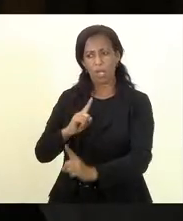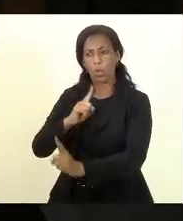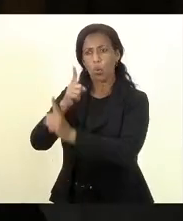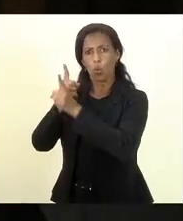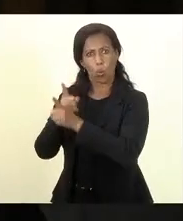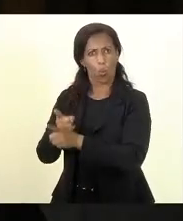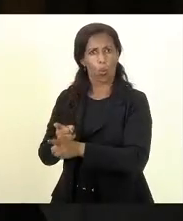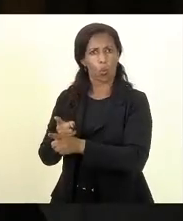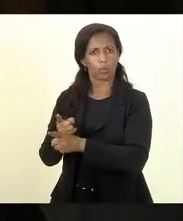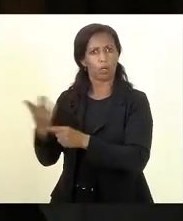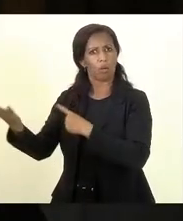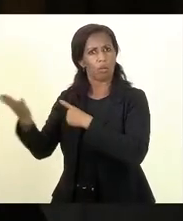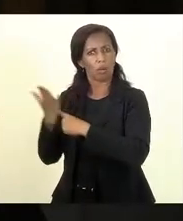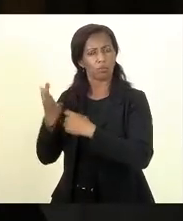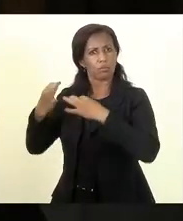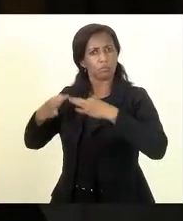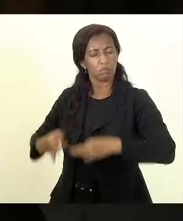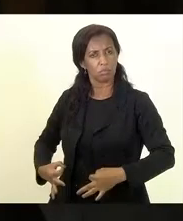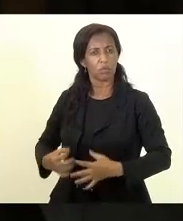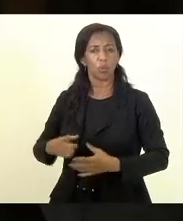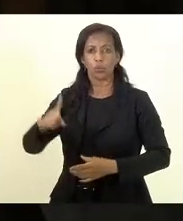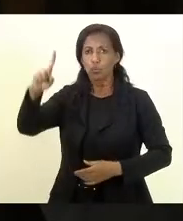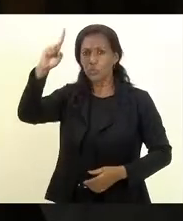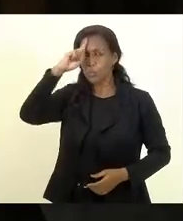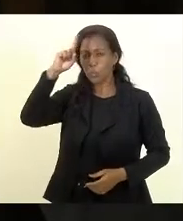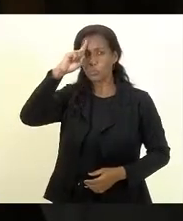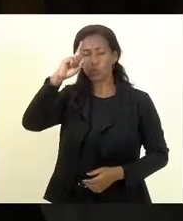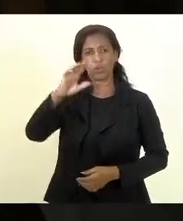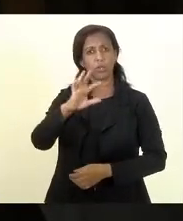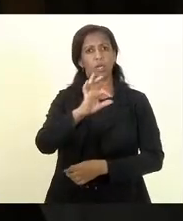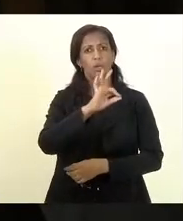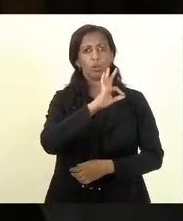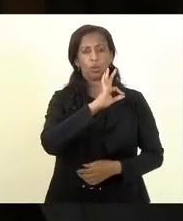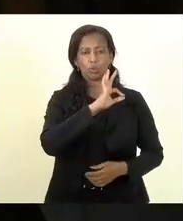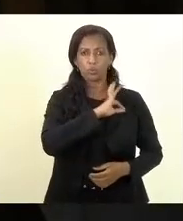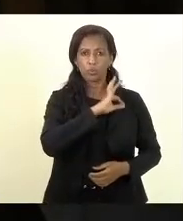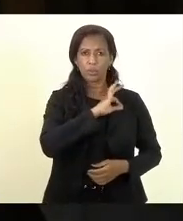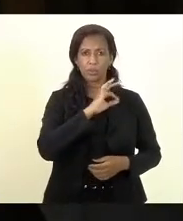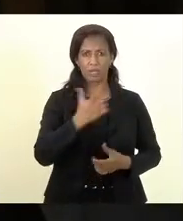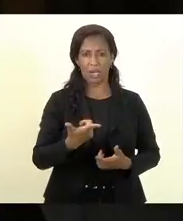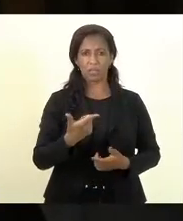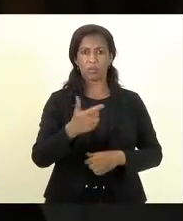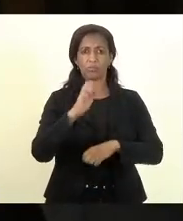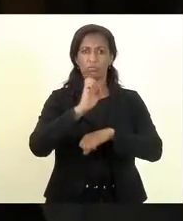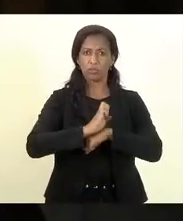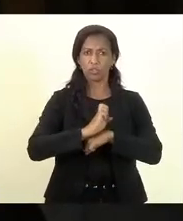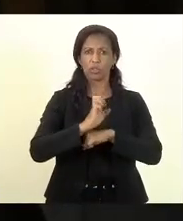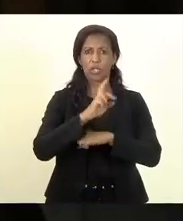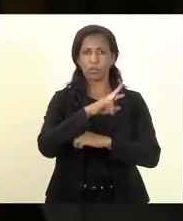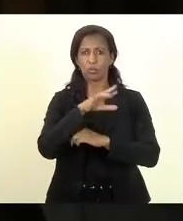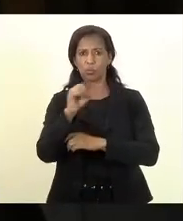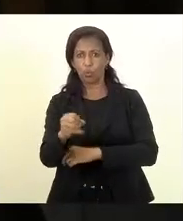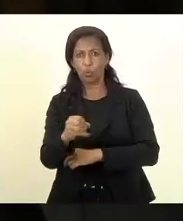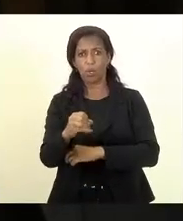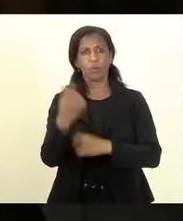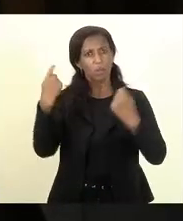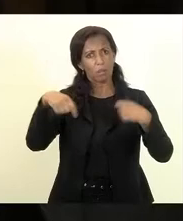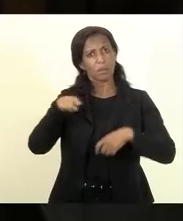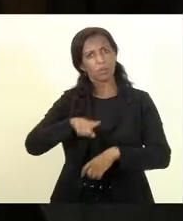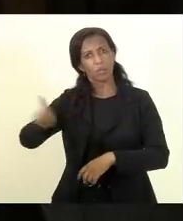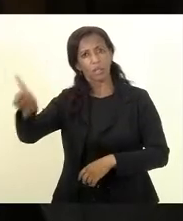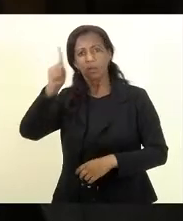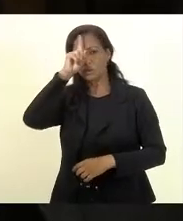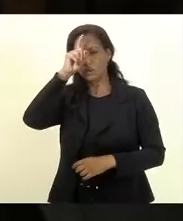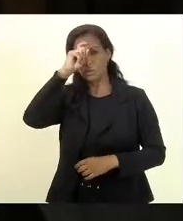Eu escuto o relato dioturnamente dos policiais militares do Estado do Rio de Janeiro que são dependentes dessas unidades que eu